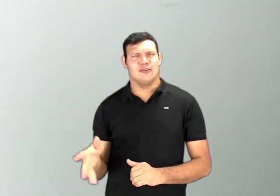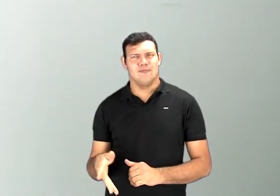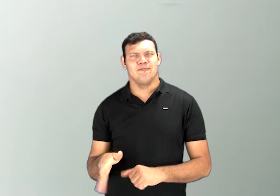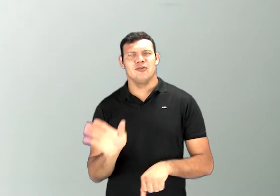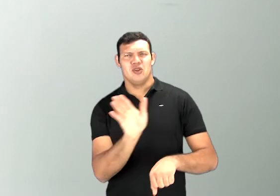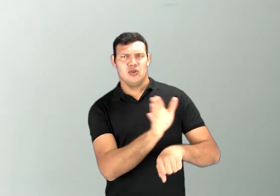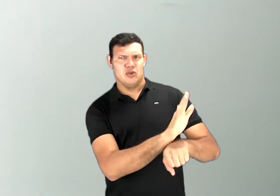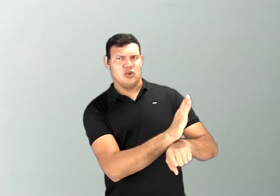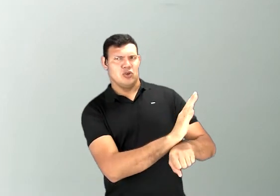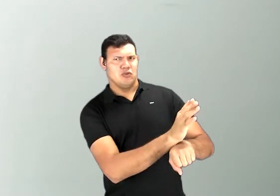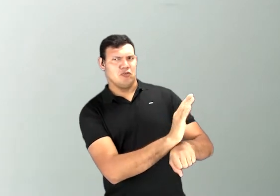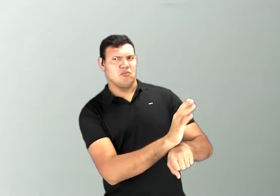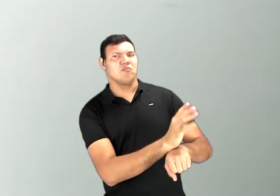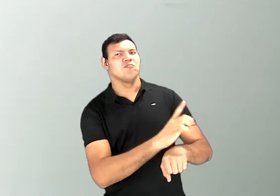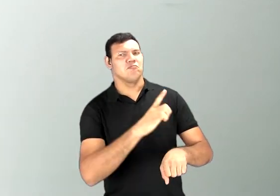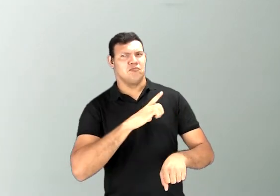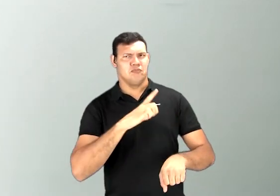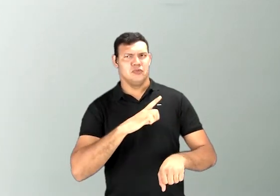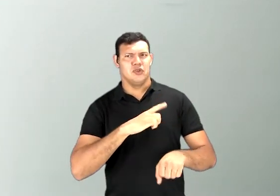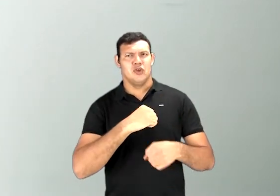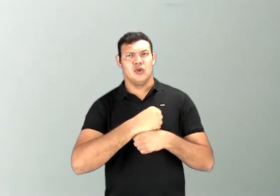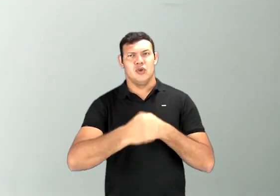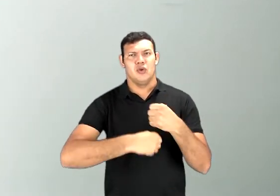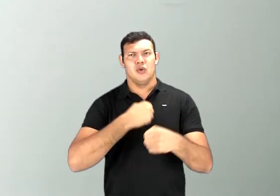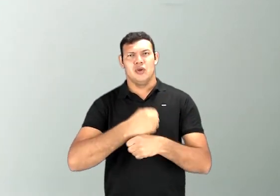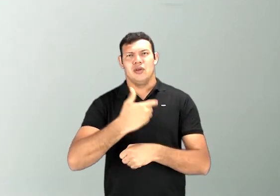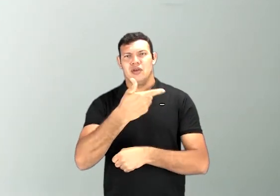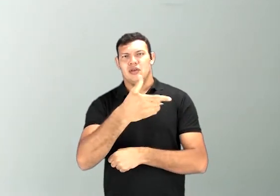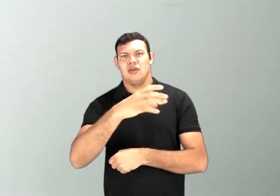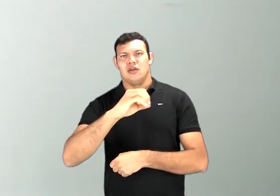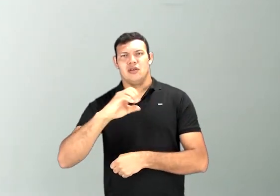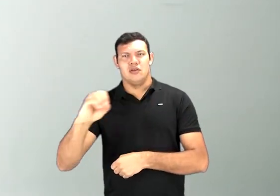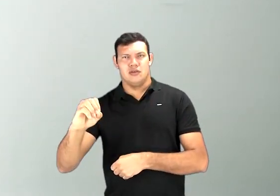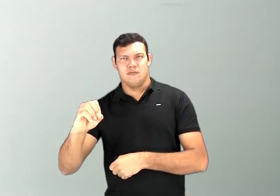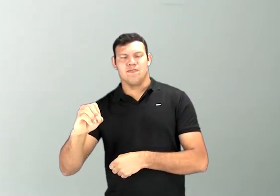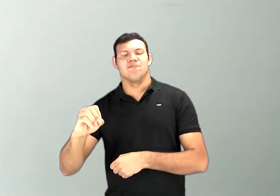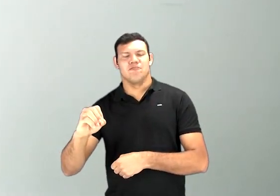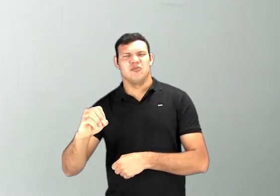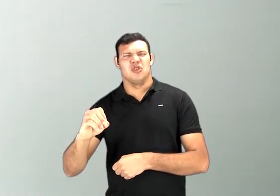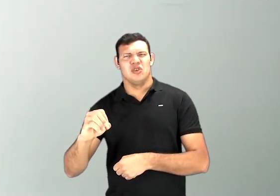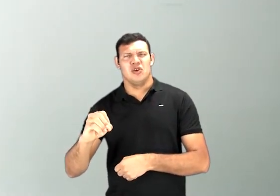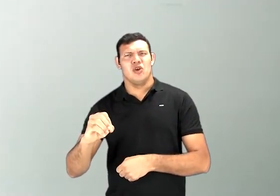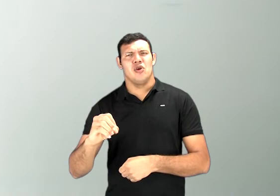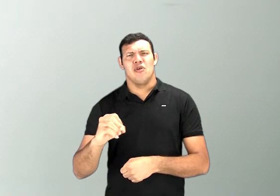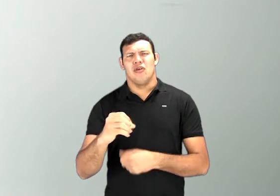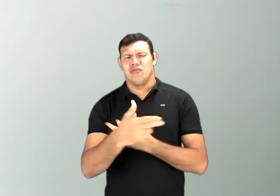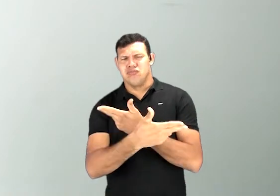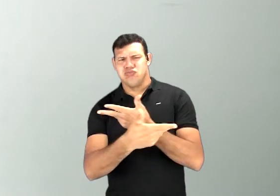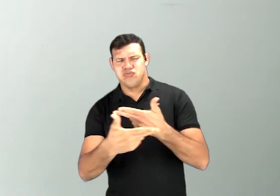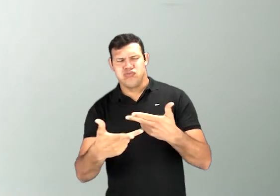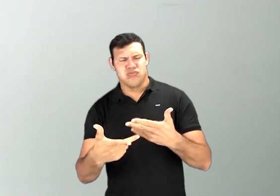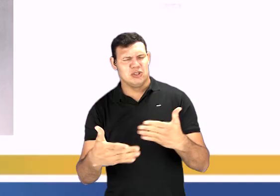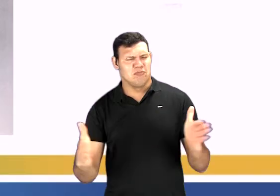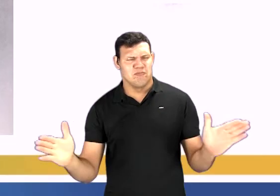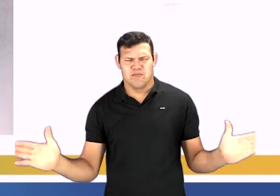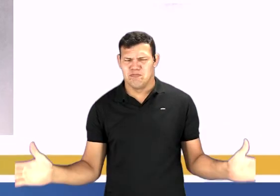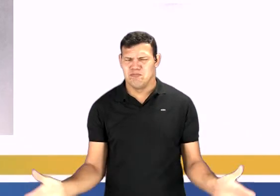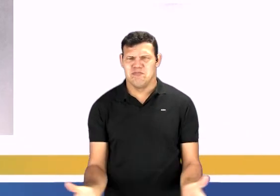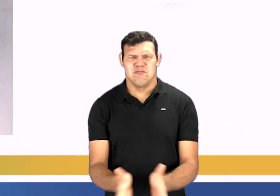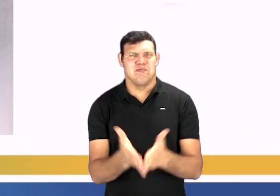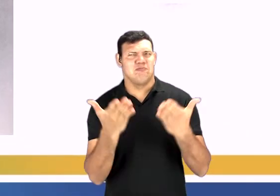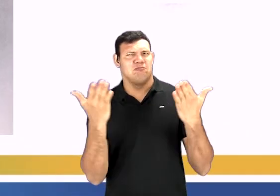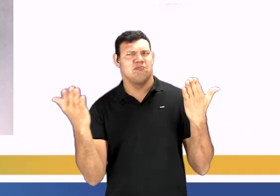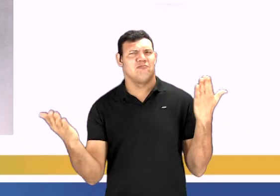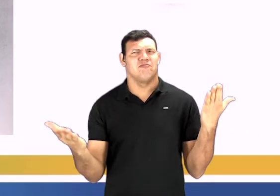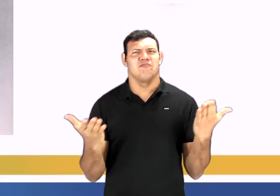que retratam o ano 2000 e eles imaginavam coisas fantásticas, como automóveis voadores, por exemplo. E daí um